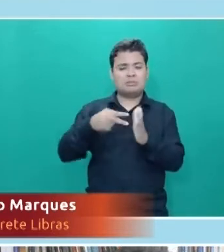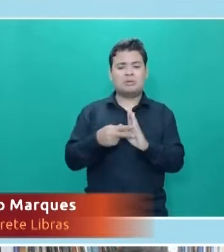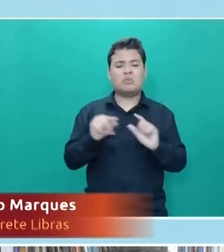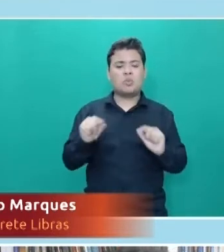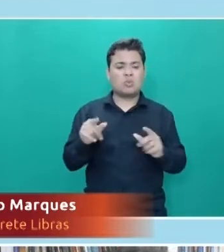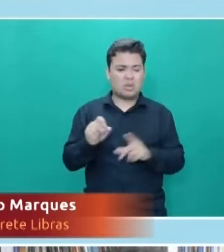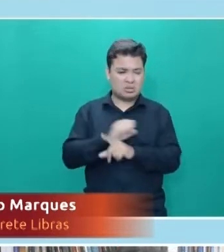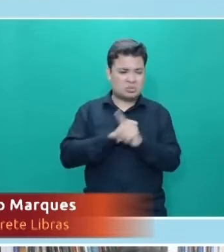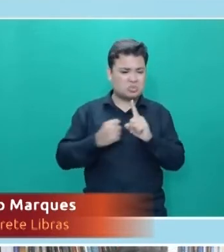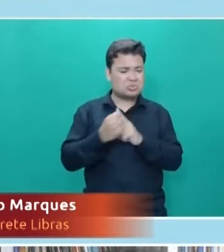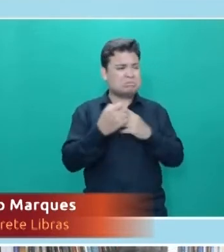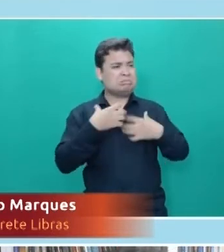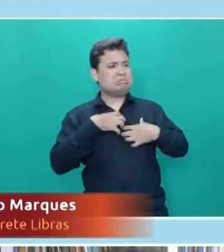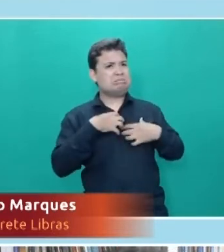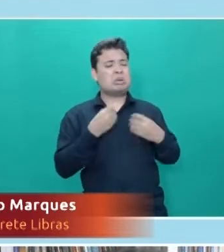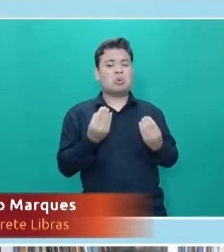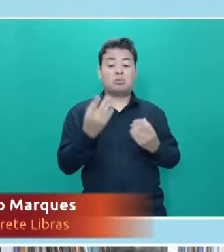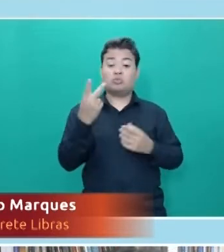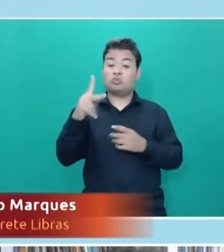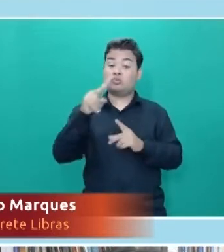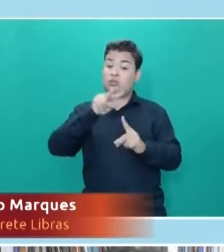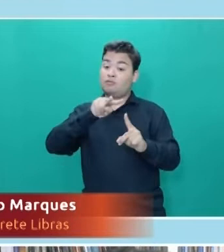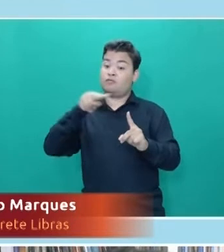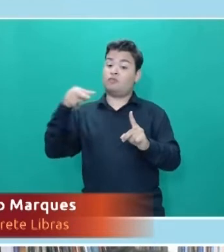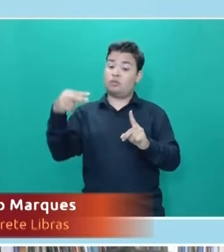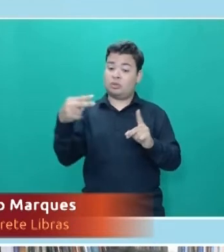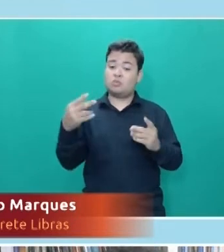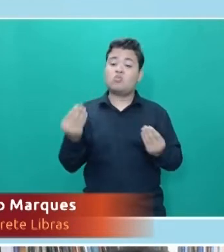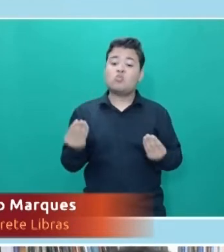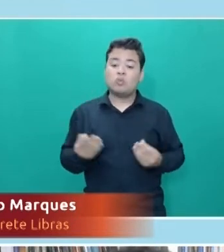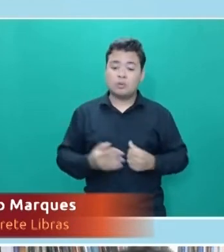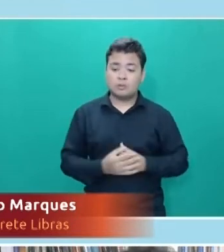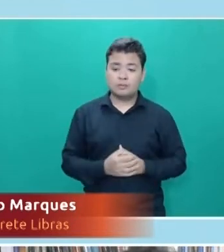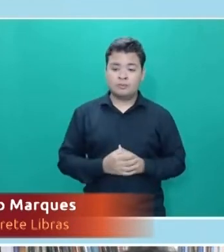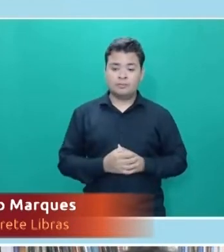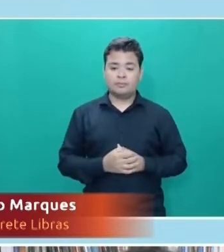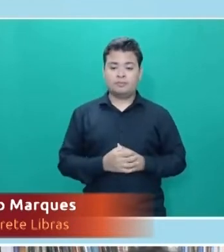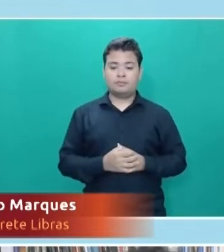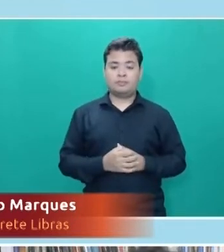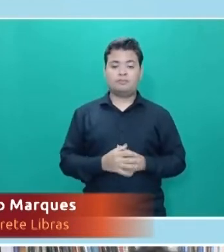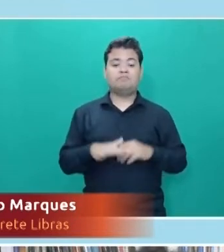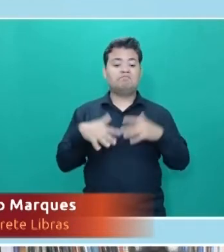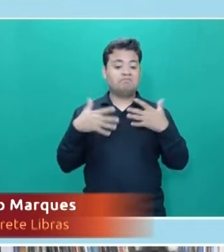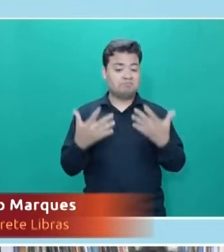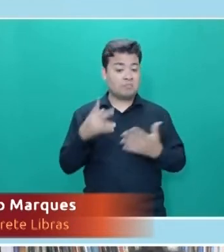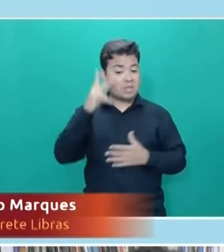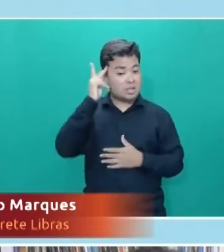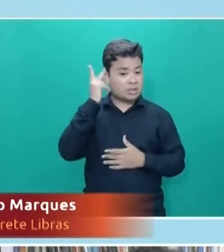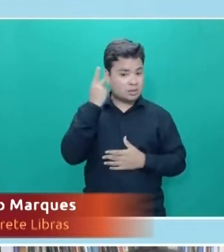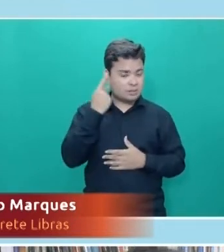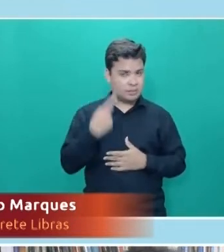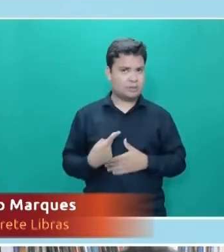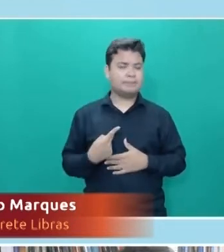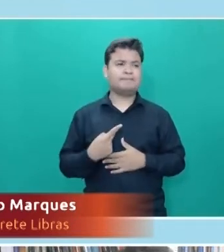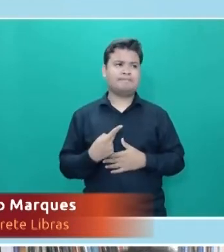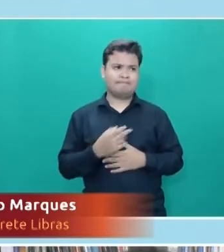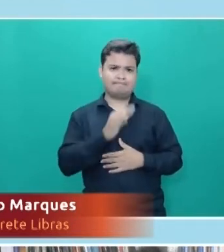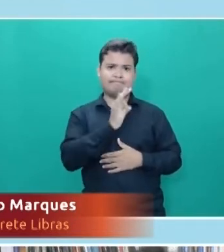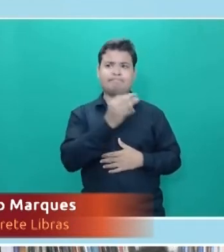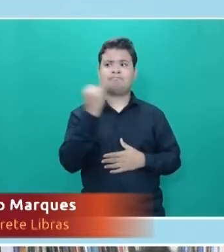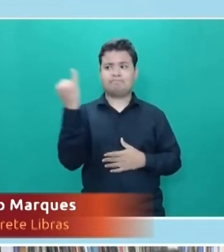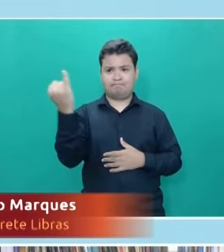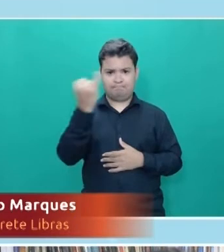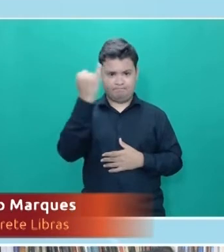em relação, assim, na sua visão, né, Henrique? Então, Camila, isso é muito importante. A gente está numa